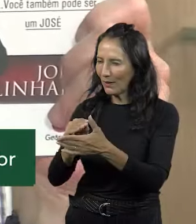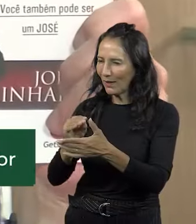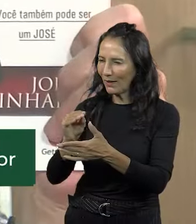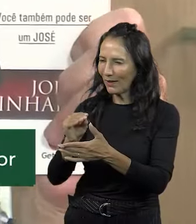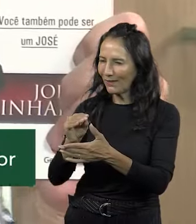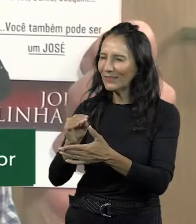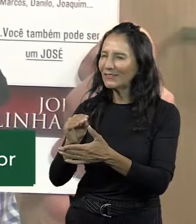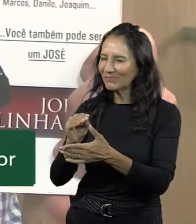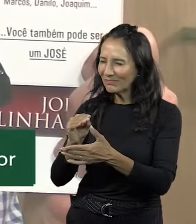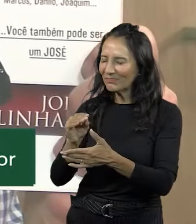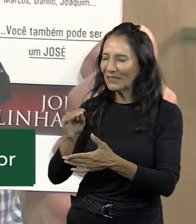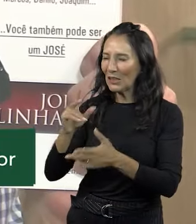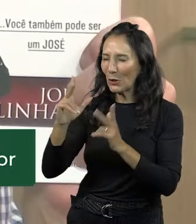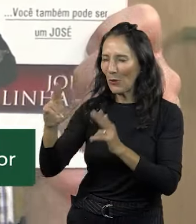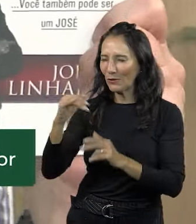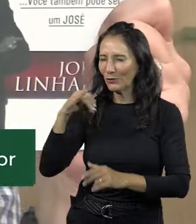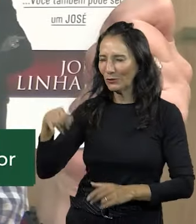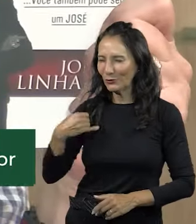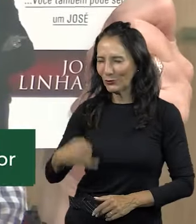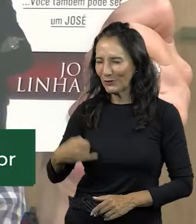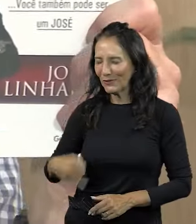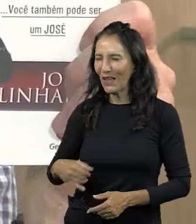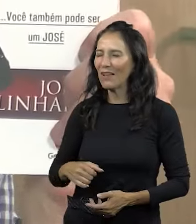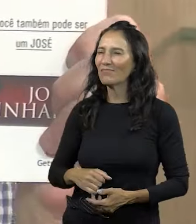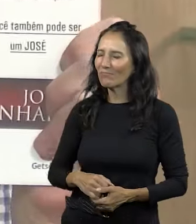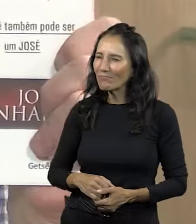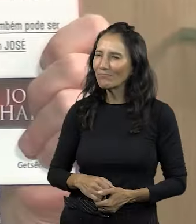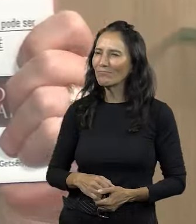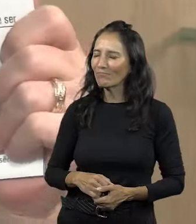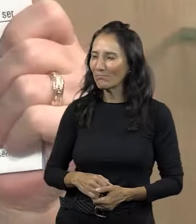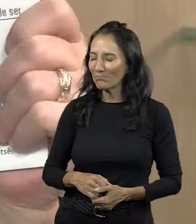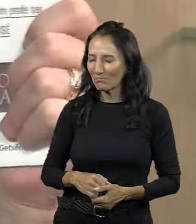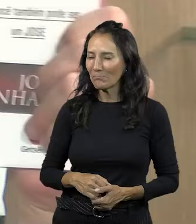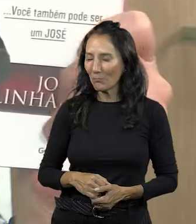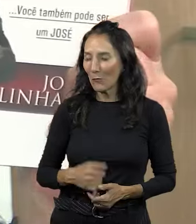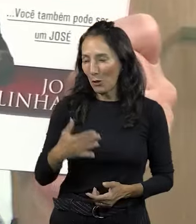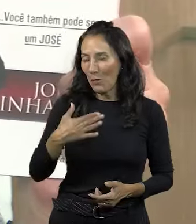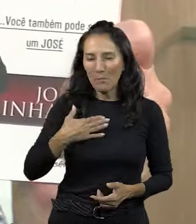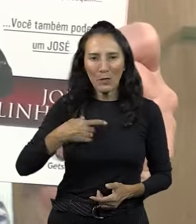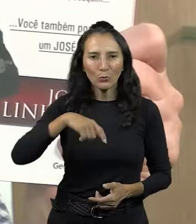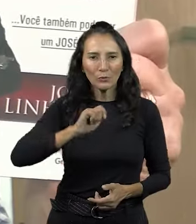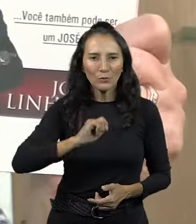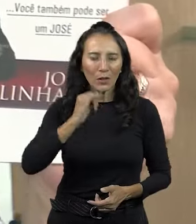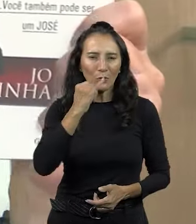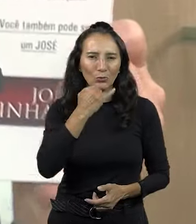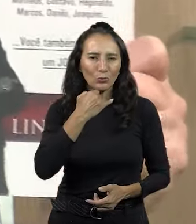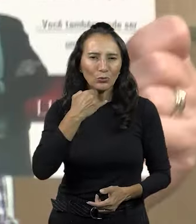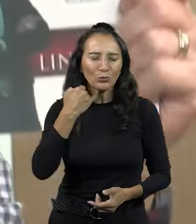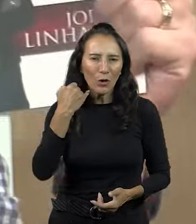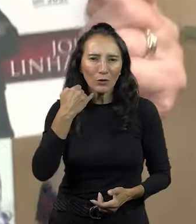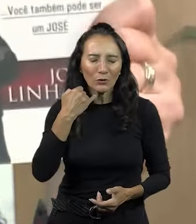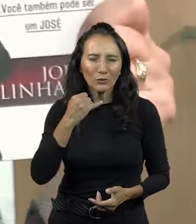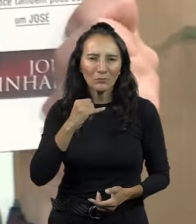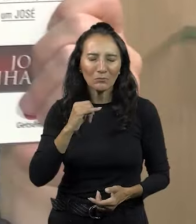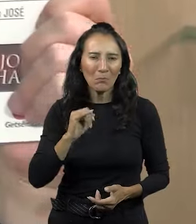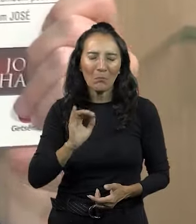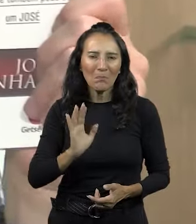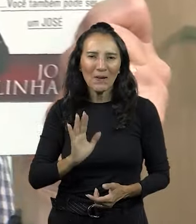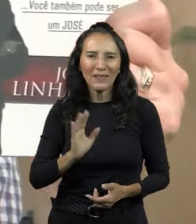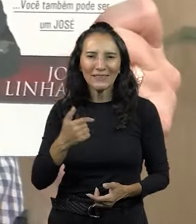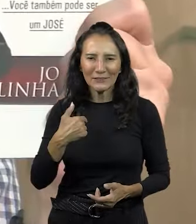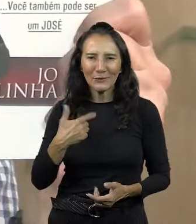chamasse Jorge eu poderia ser um uma pessoa como Gideão que através da minha